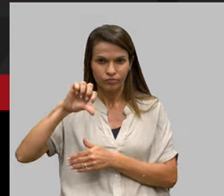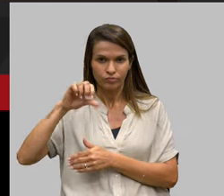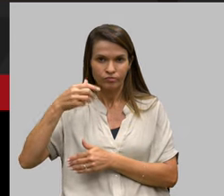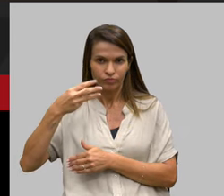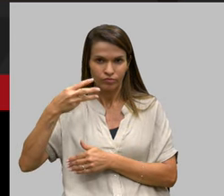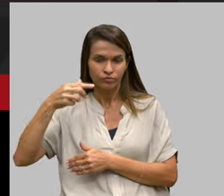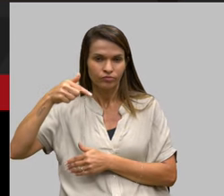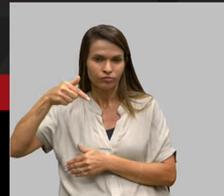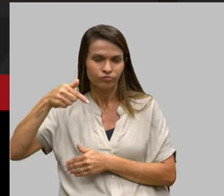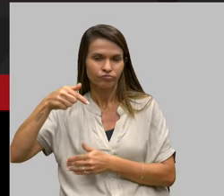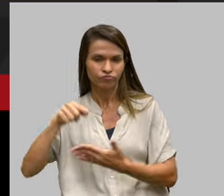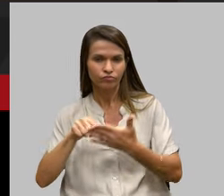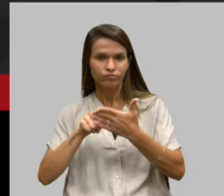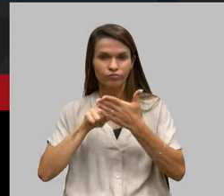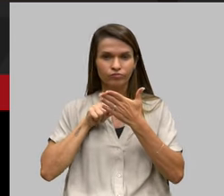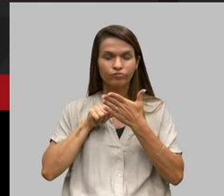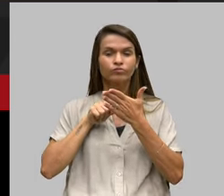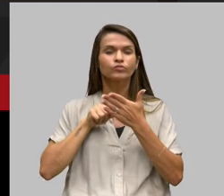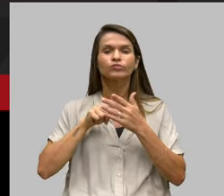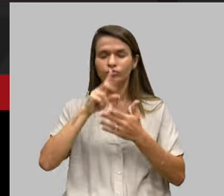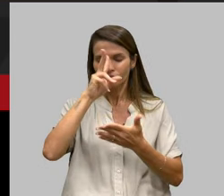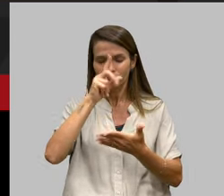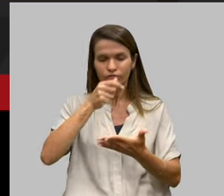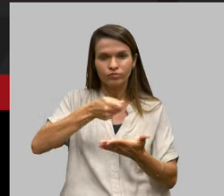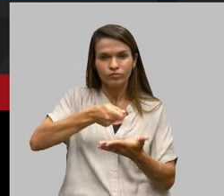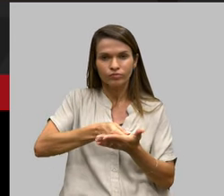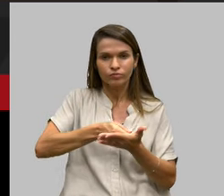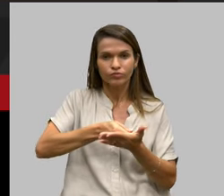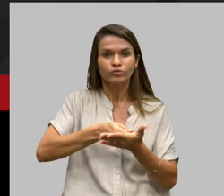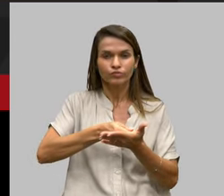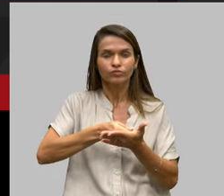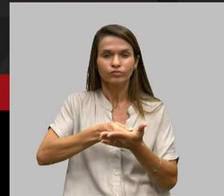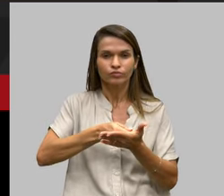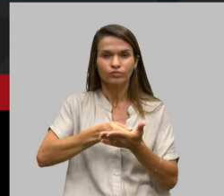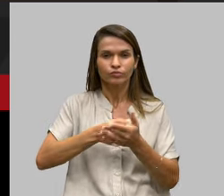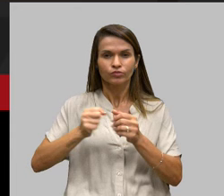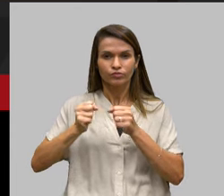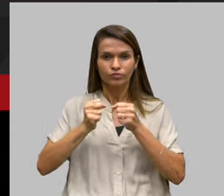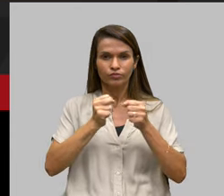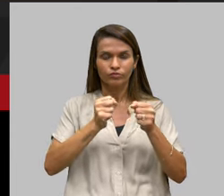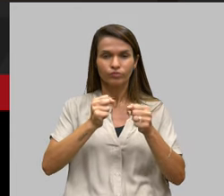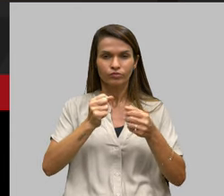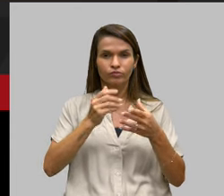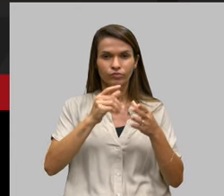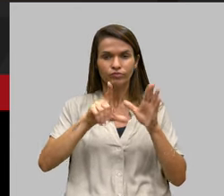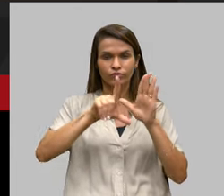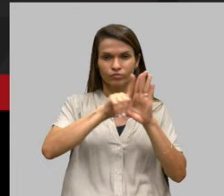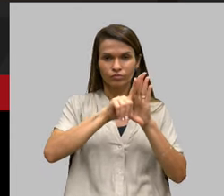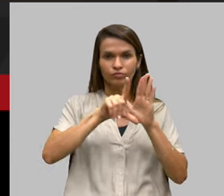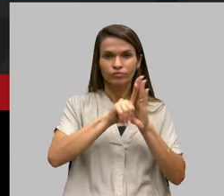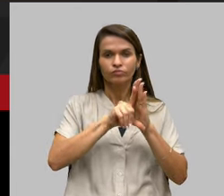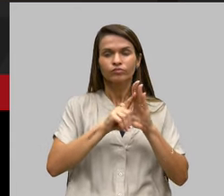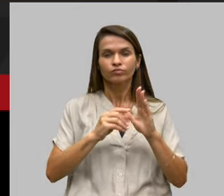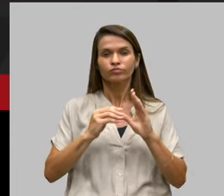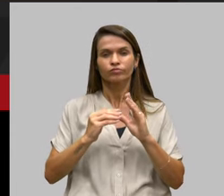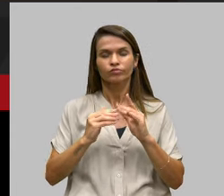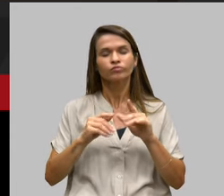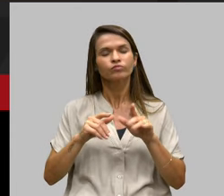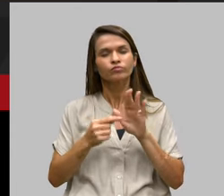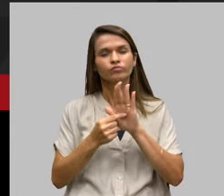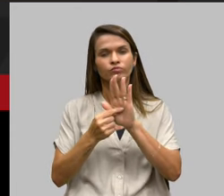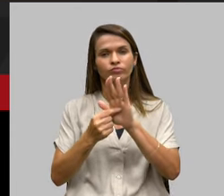a o mandamento de que o poder legislativo encaminharia então o estatuto dos Funcionários Públicos